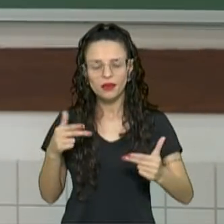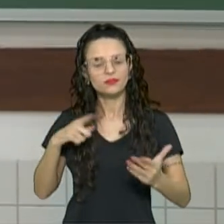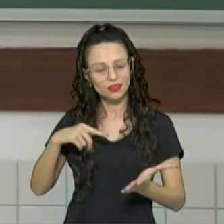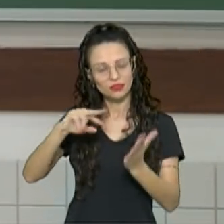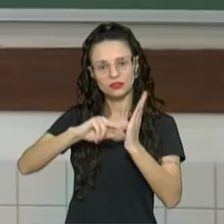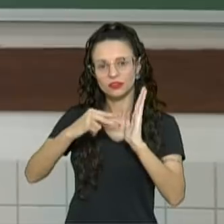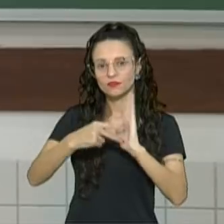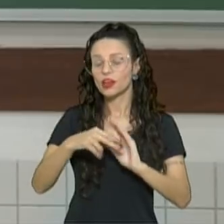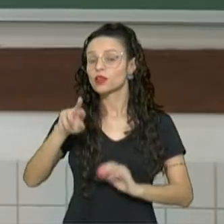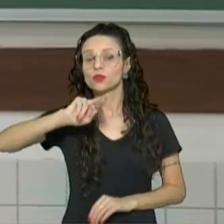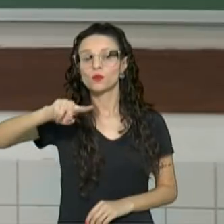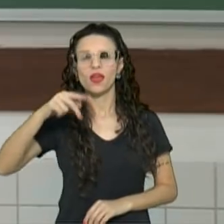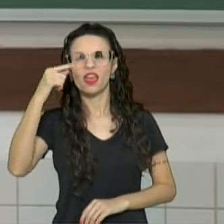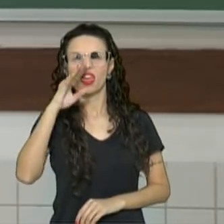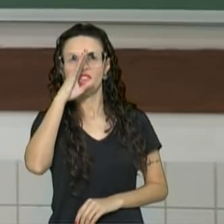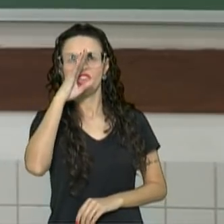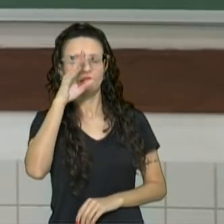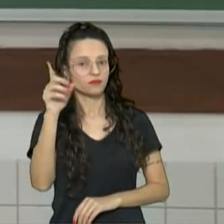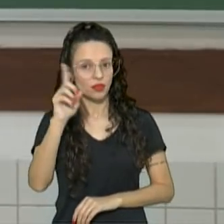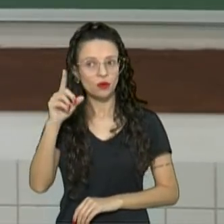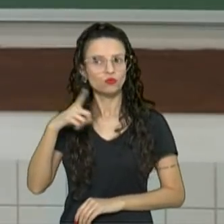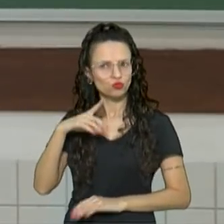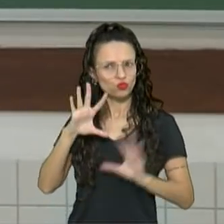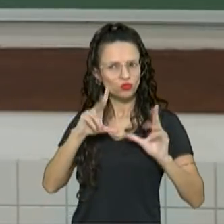por fazer, é tudo pensado.